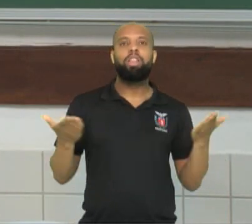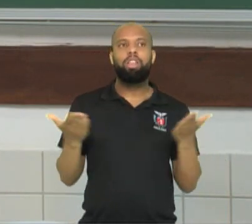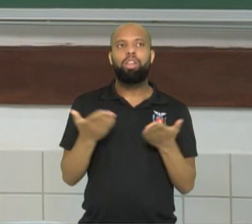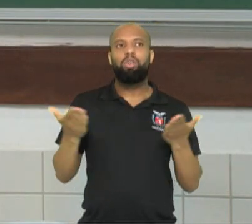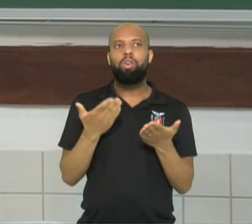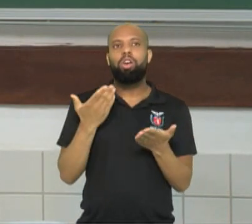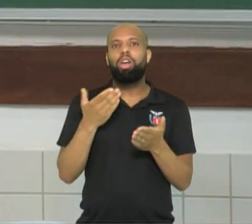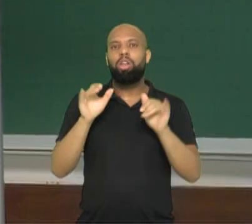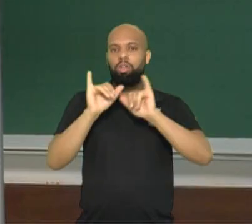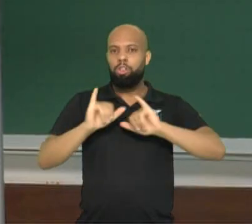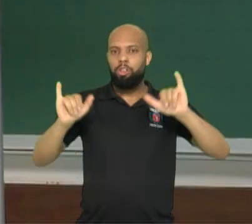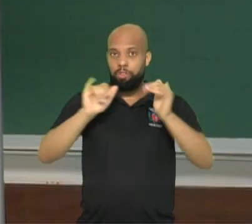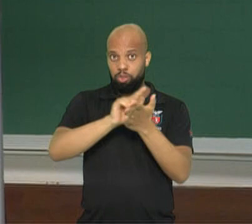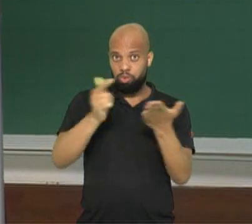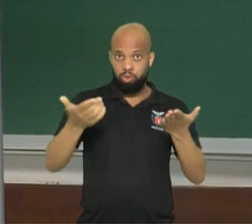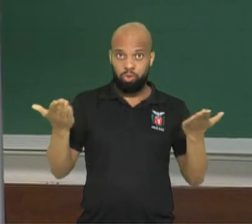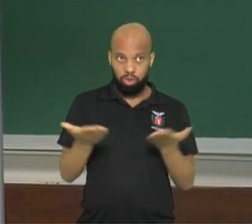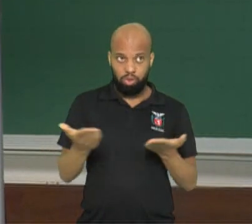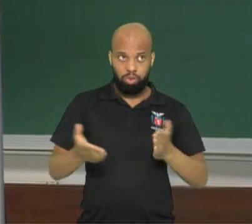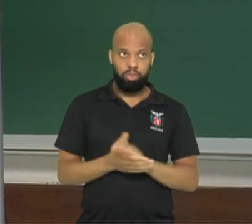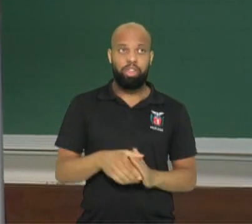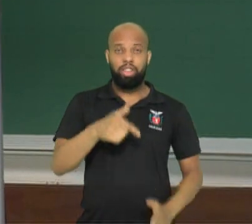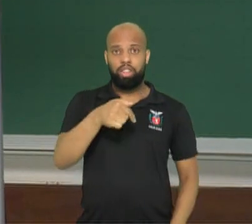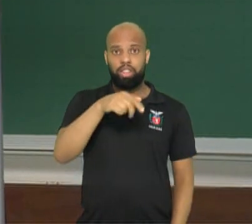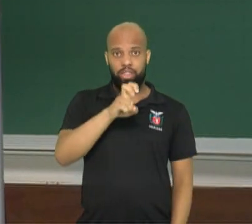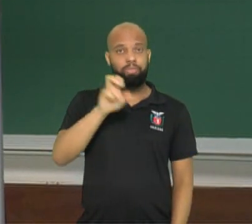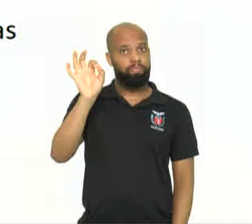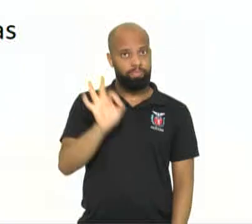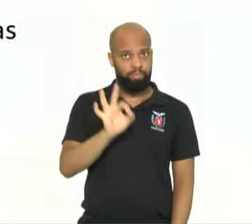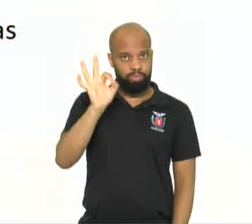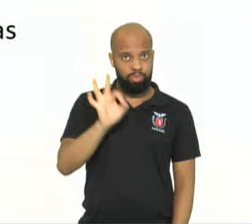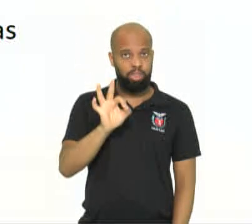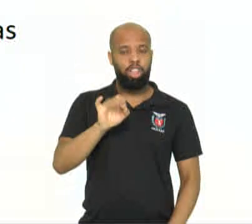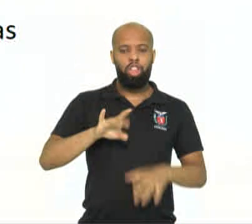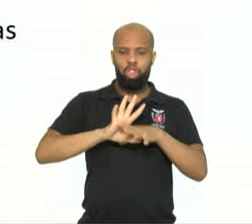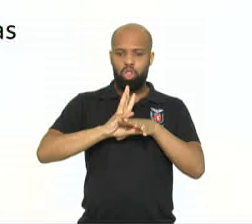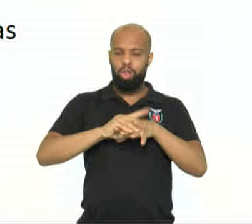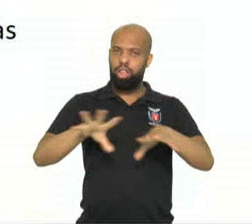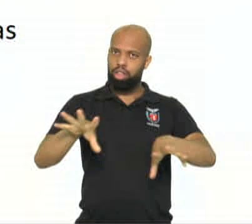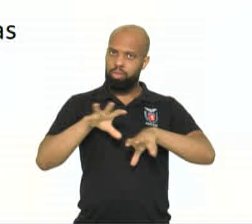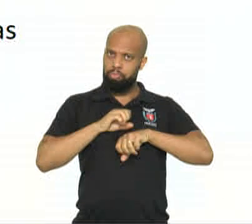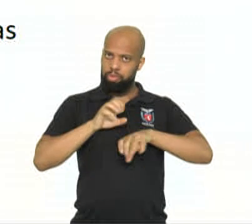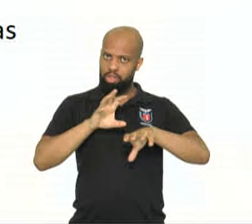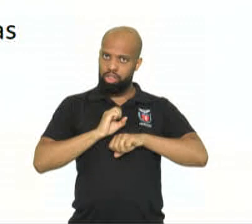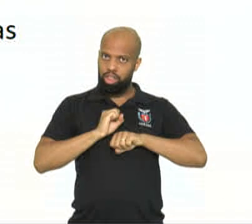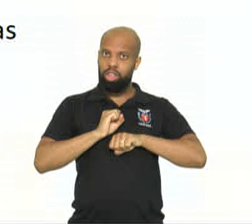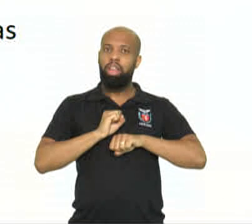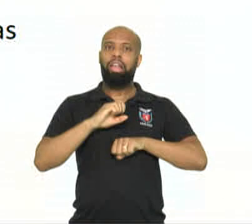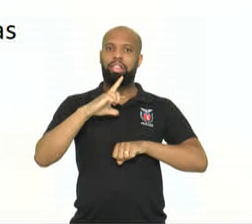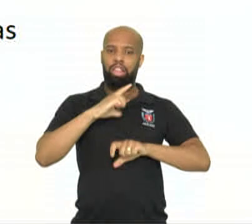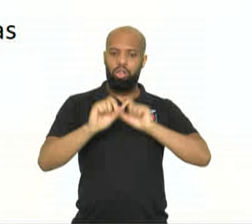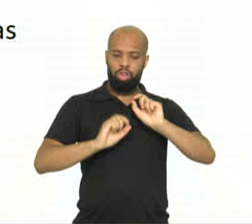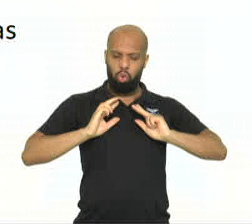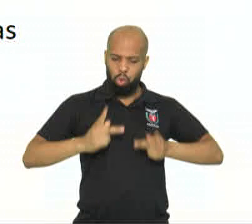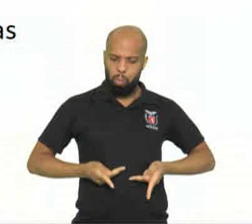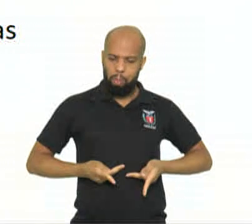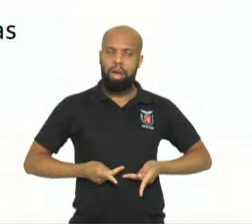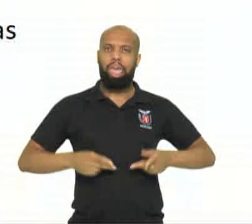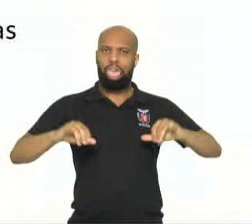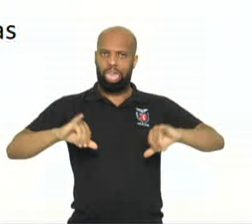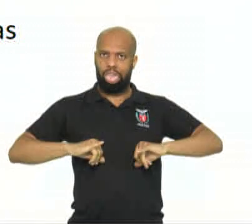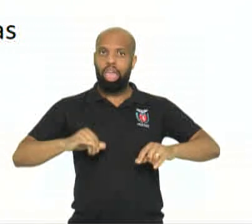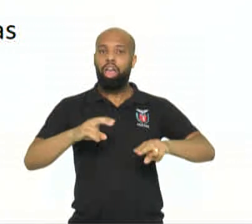com a nossa notícia aqui de hoje. Olha só. 75% das doenças infecciosas emergentes que afetam o homem vieram de